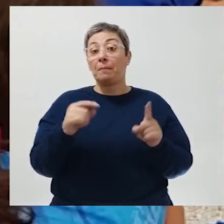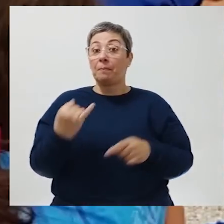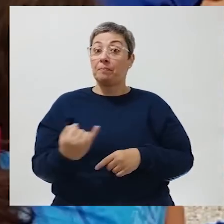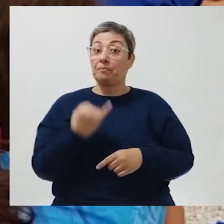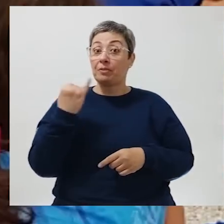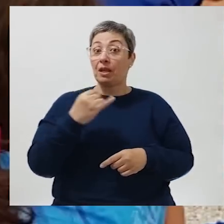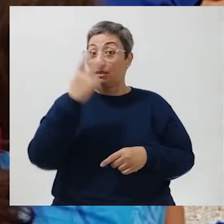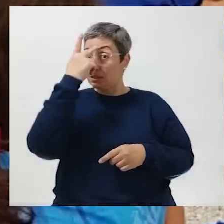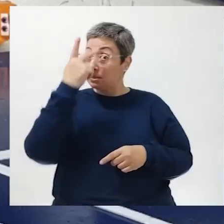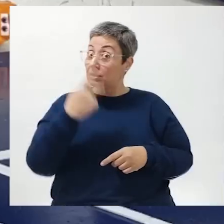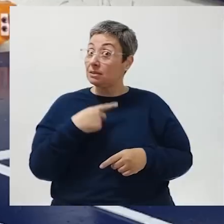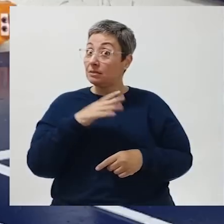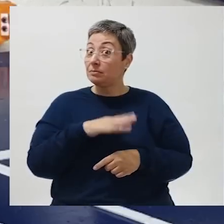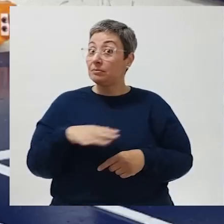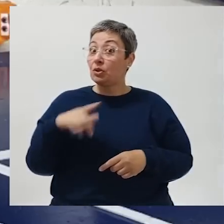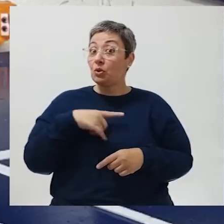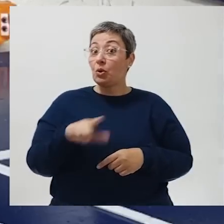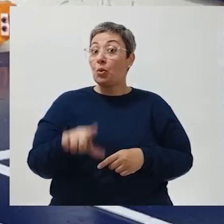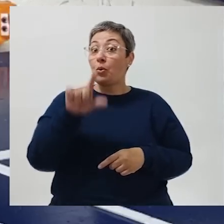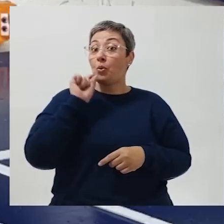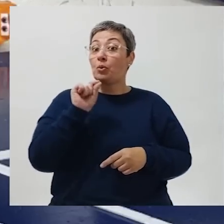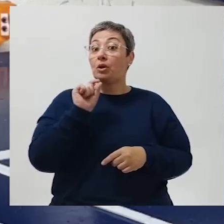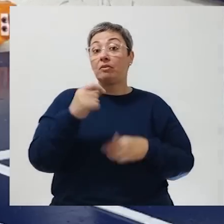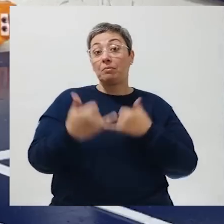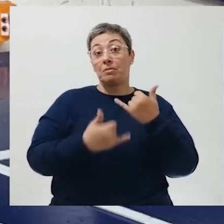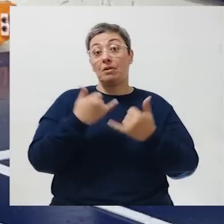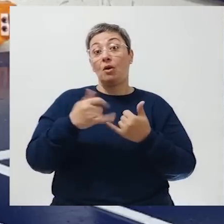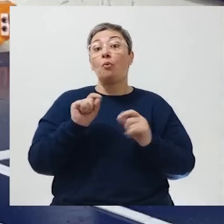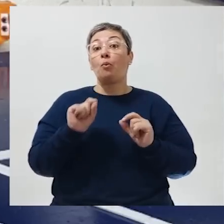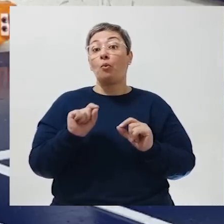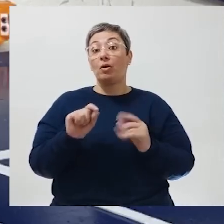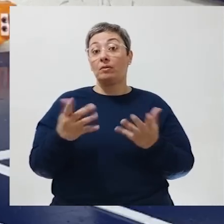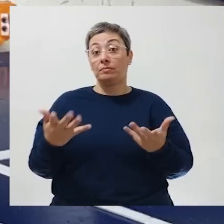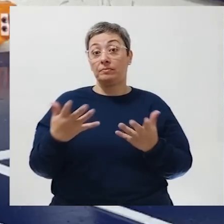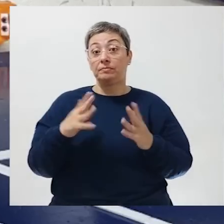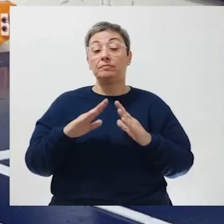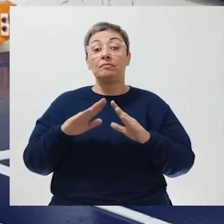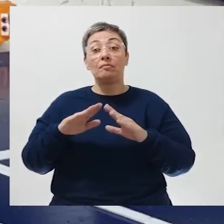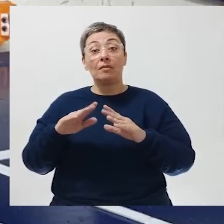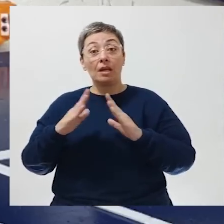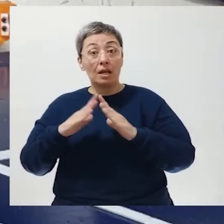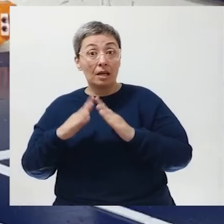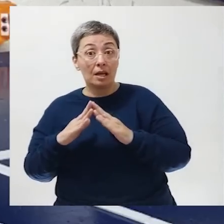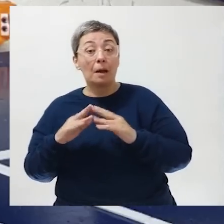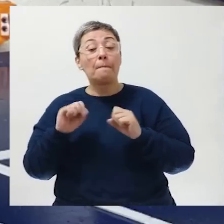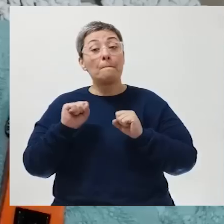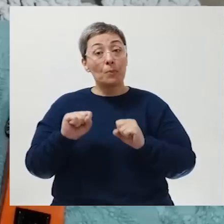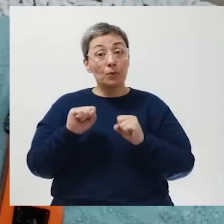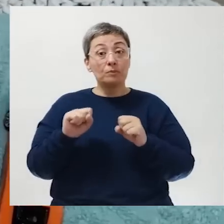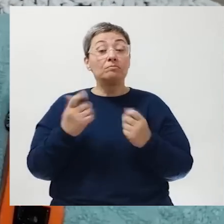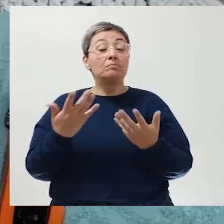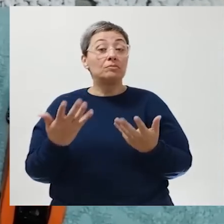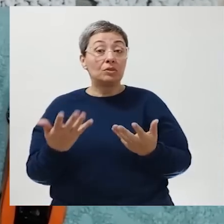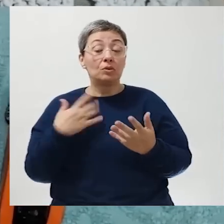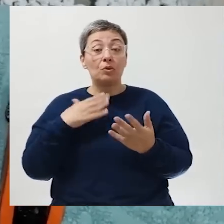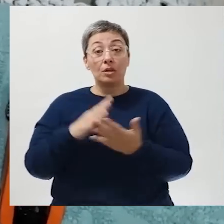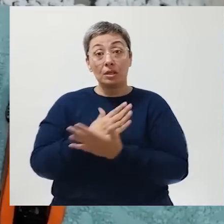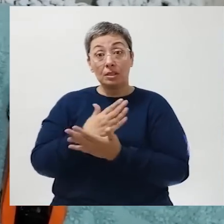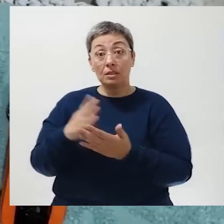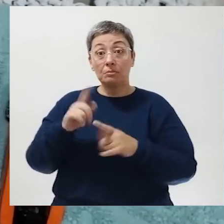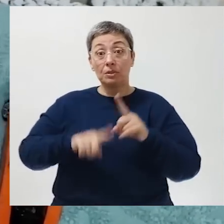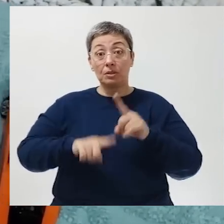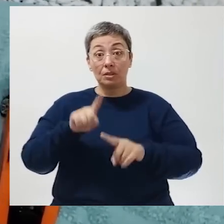importante é dar autonomia para a criança para que ela escolha com que ela vai brincar. Em casa, a gente pode fazer, sabe o quê? Separar